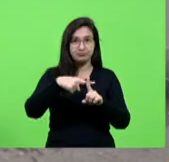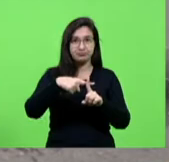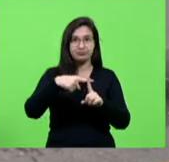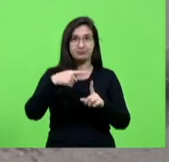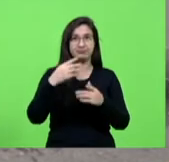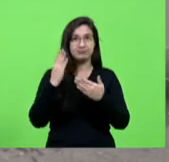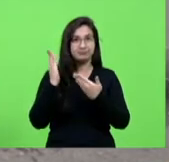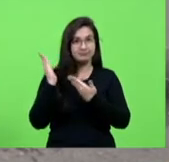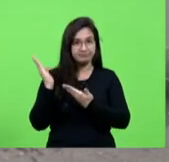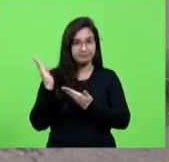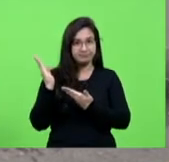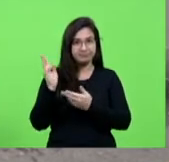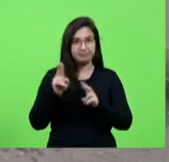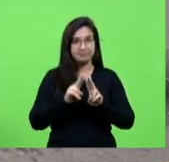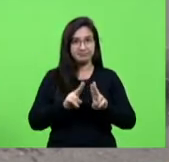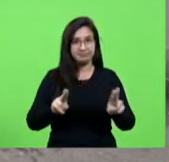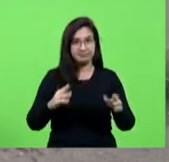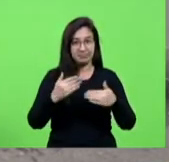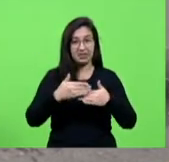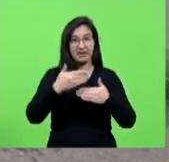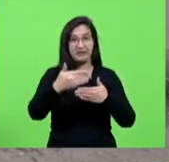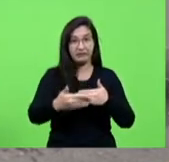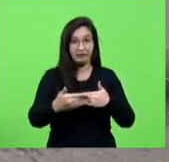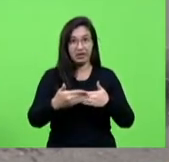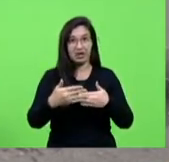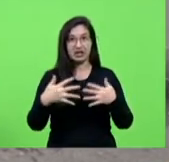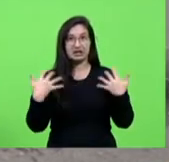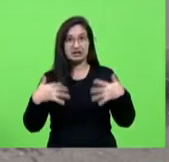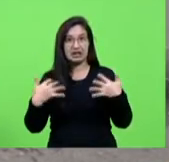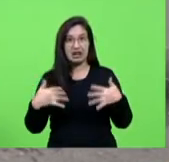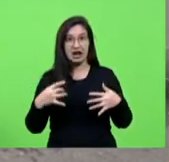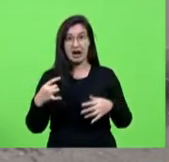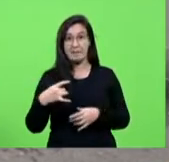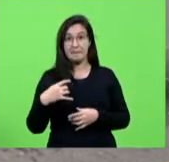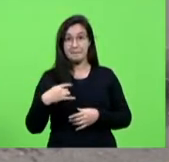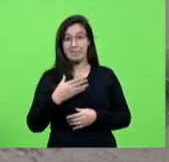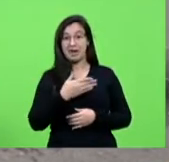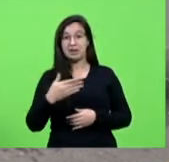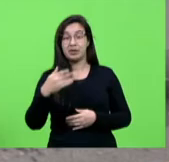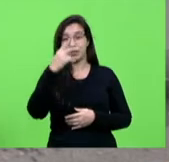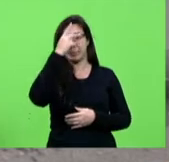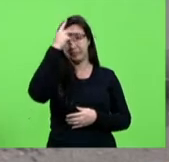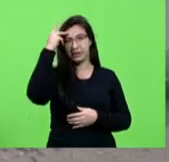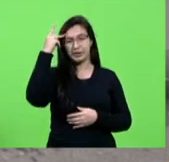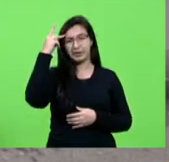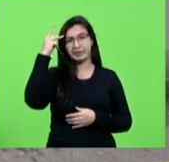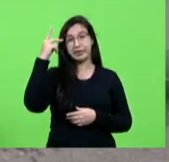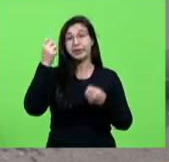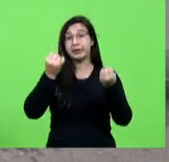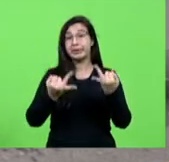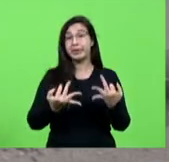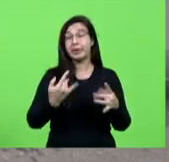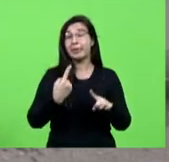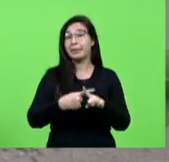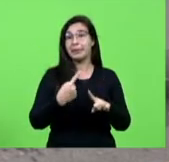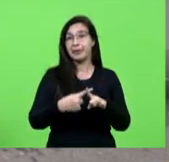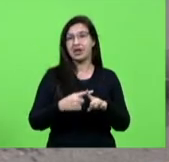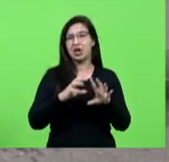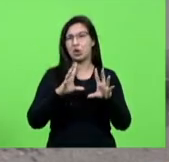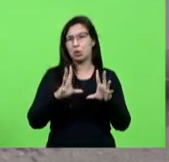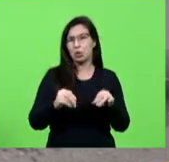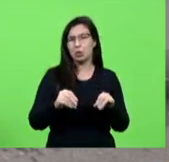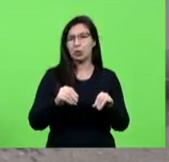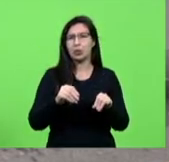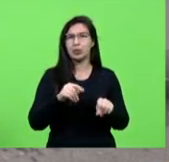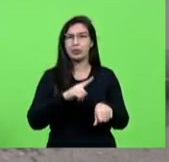da universidade, para apavorar e aterrorizar as pessoas e justificar todo esse tempo sem aula,